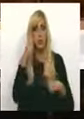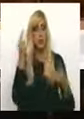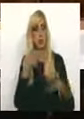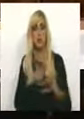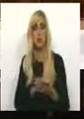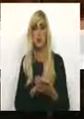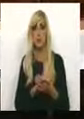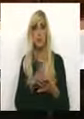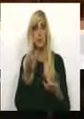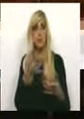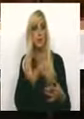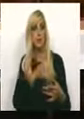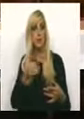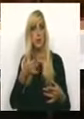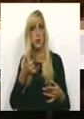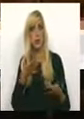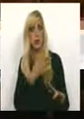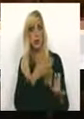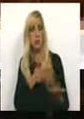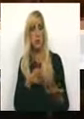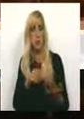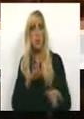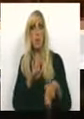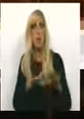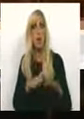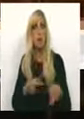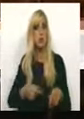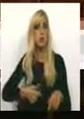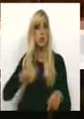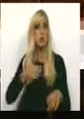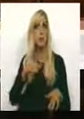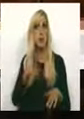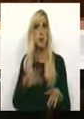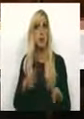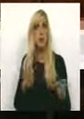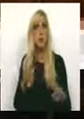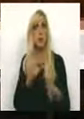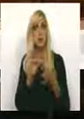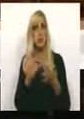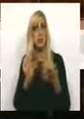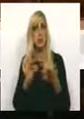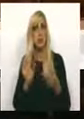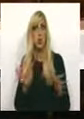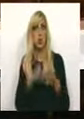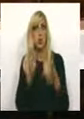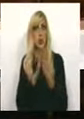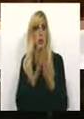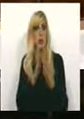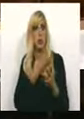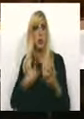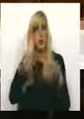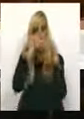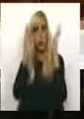apresentados. Em 2012 foi dado um passo importante ao classificar o conjunto constituído pela Igreja e Antigo Convento